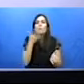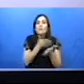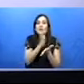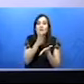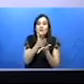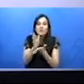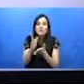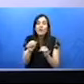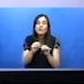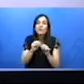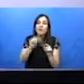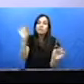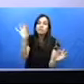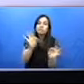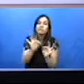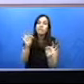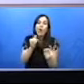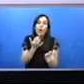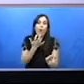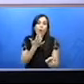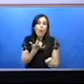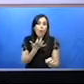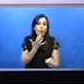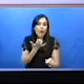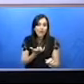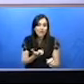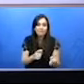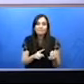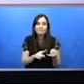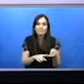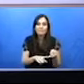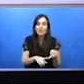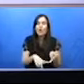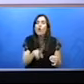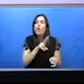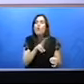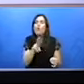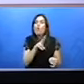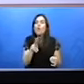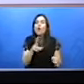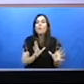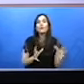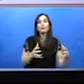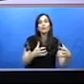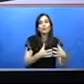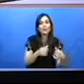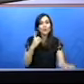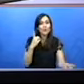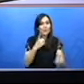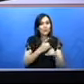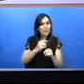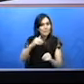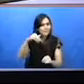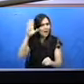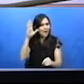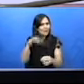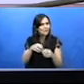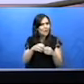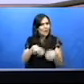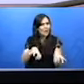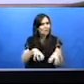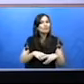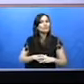o pareamento da cor. Descreva o nome da equipe que achou mais ovos. Lembra que nós falamos ali